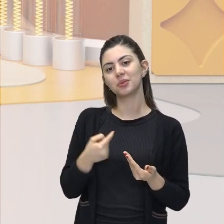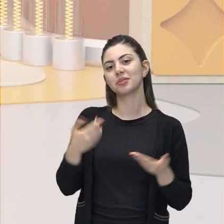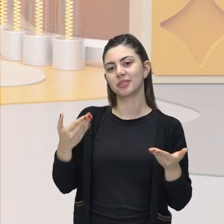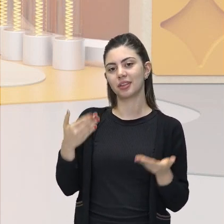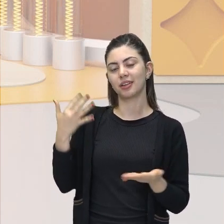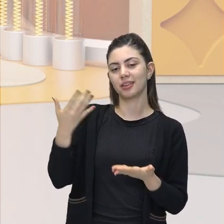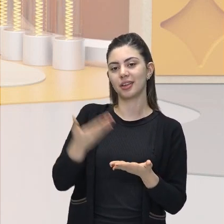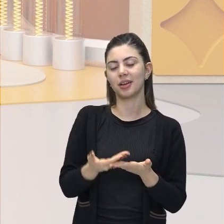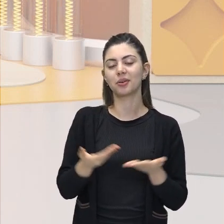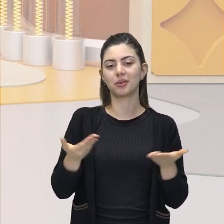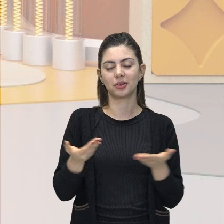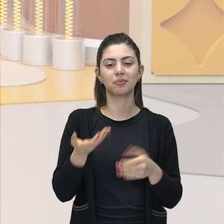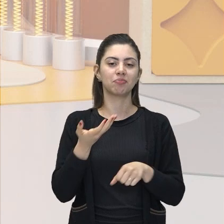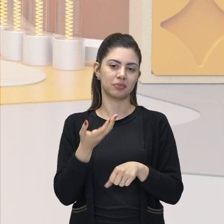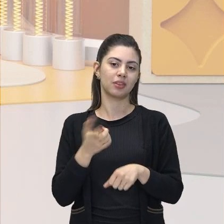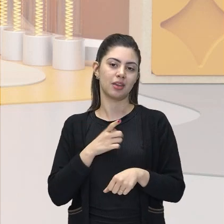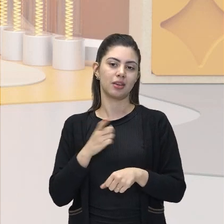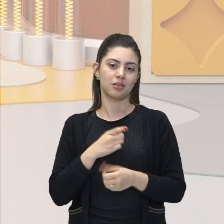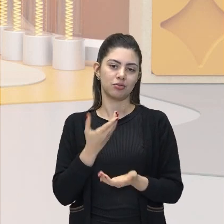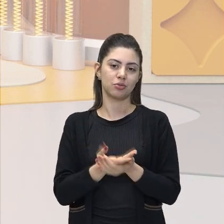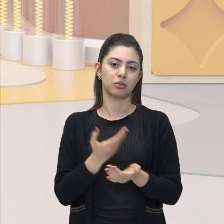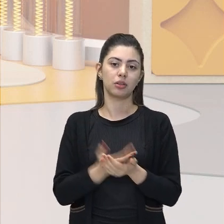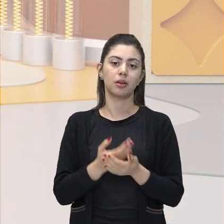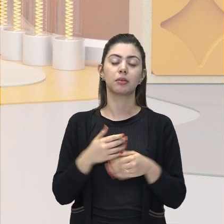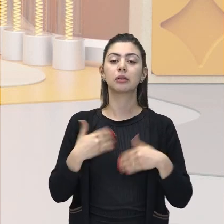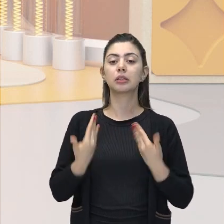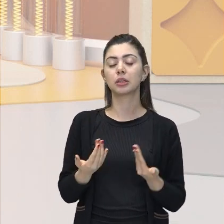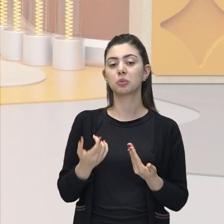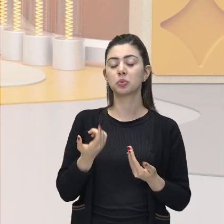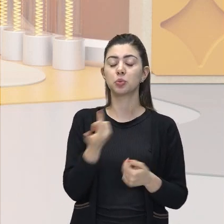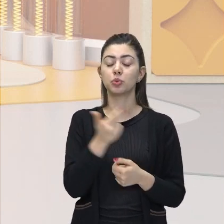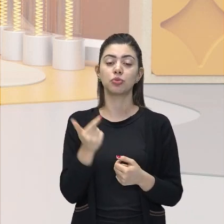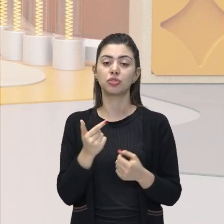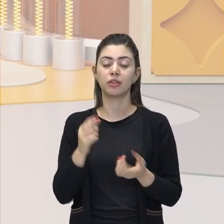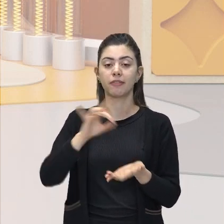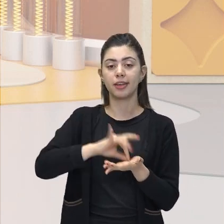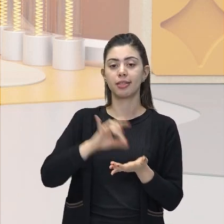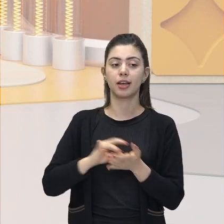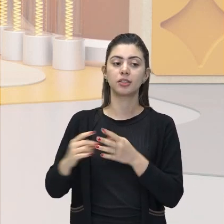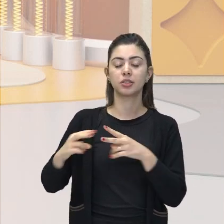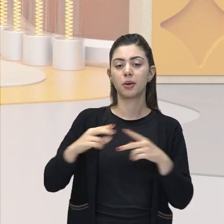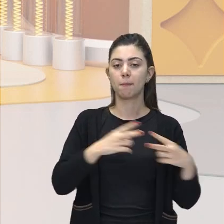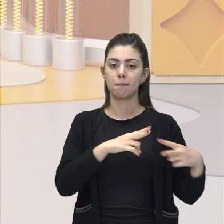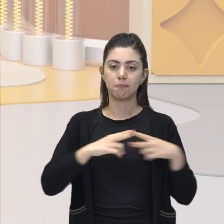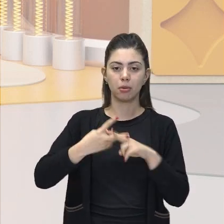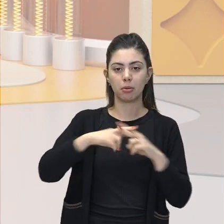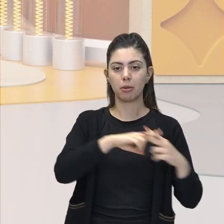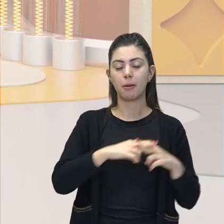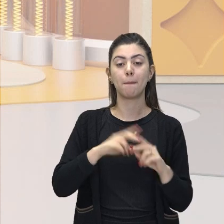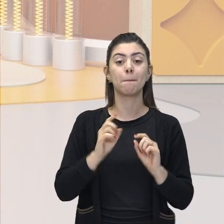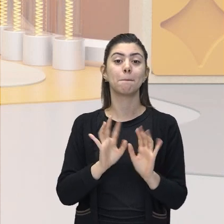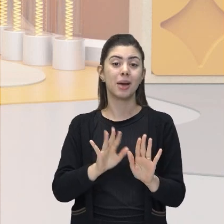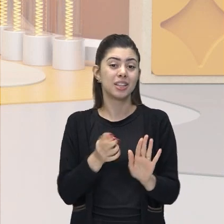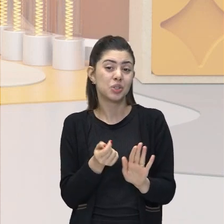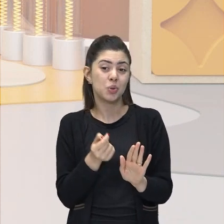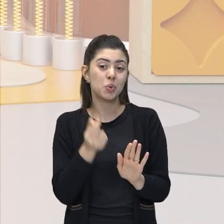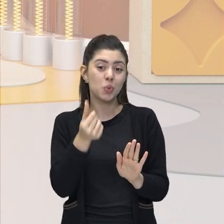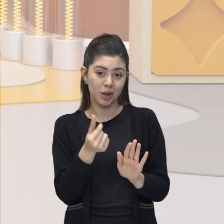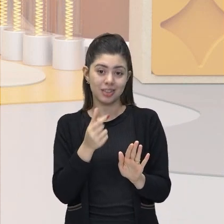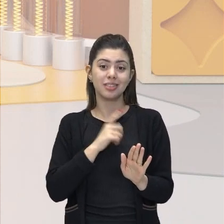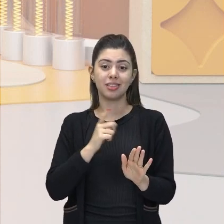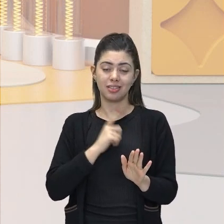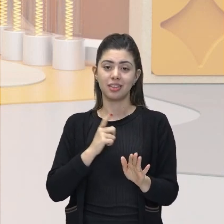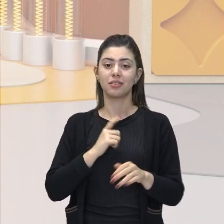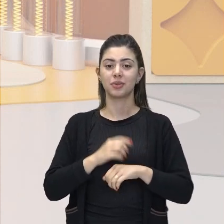essa aula, por exemplo, né? E a gente nunca teve esse embate direto. Mas chegamos muito perto disso, tá? Chegamos muito perto